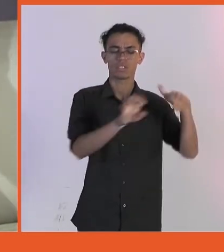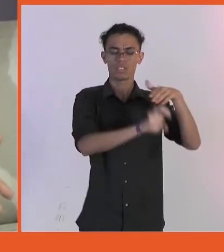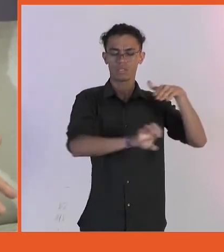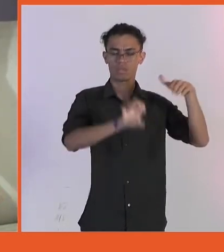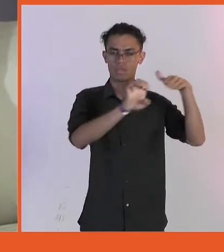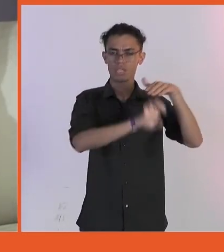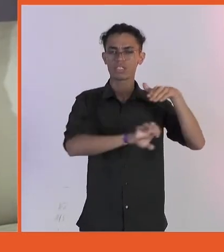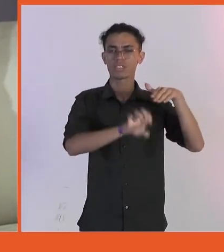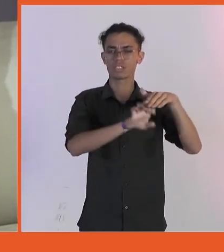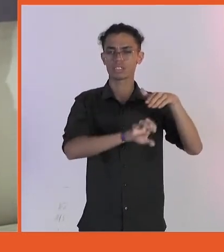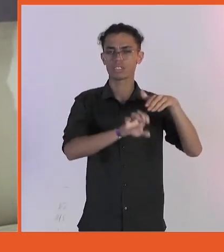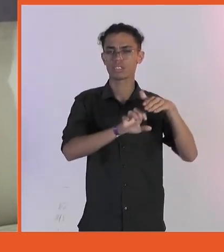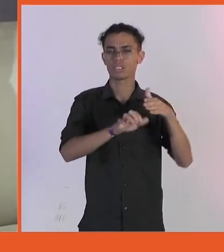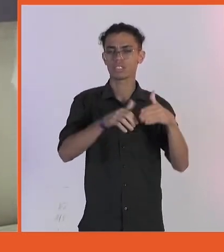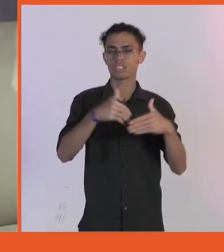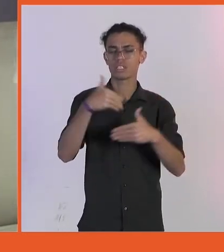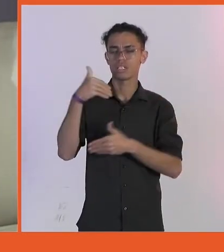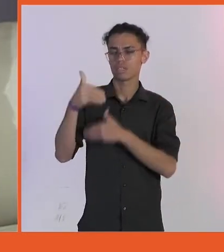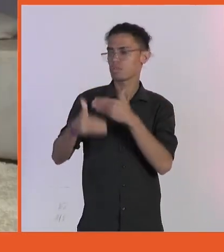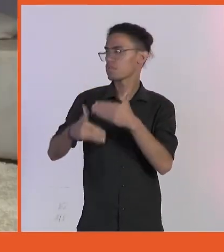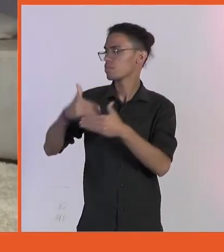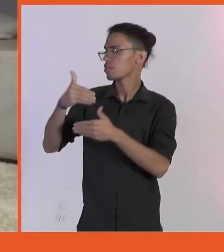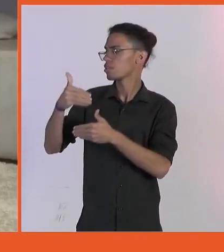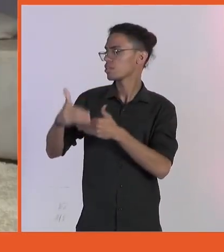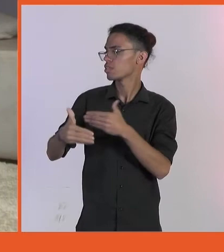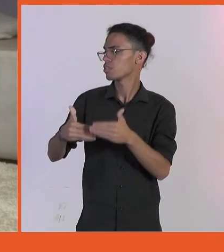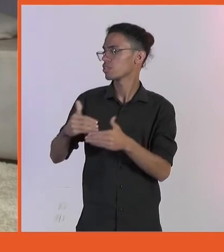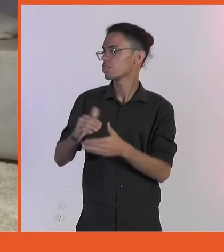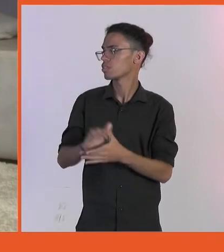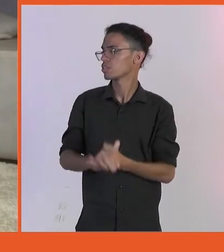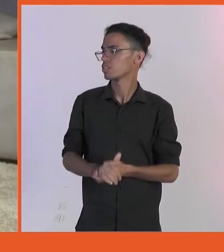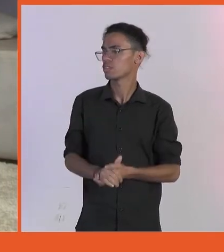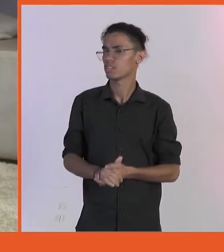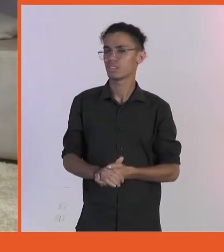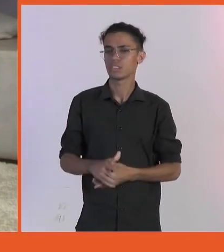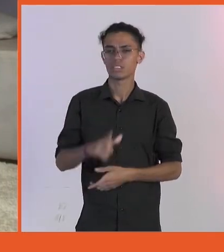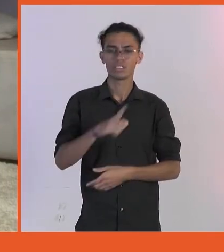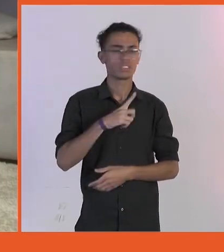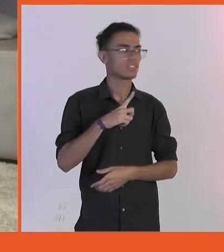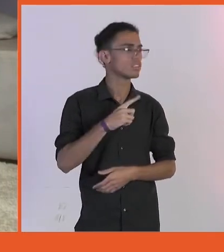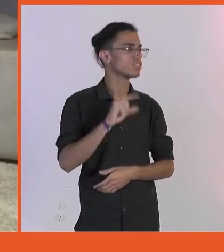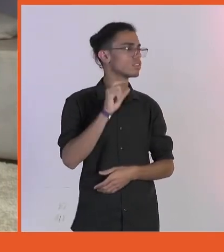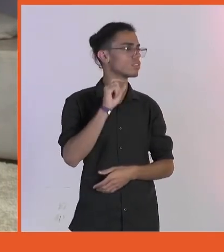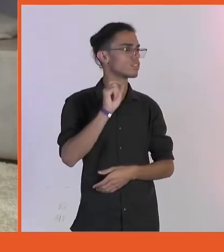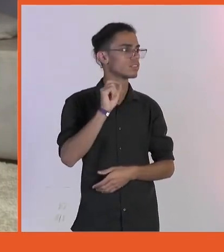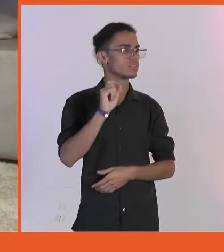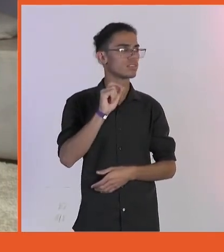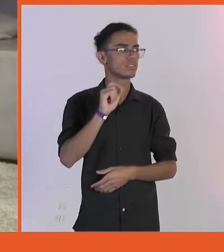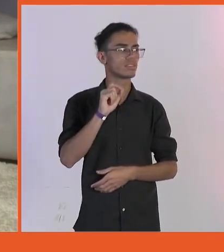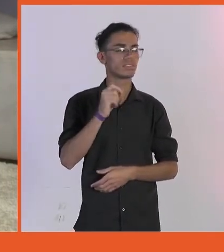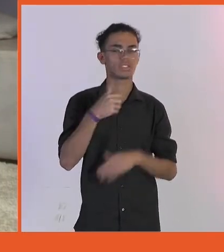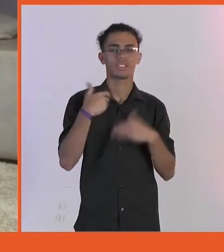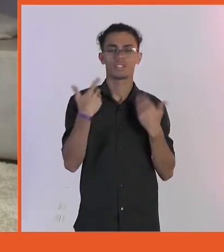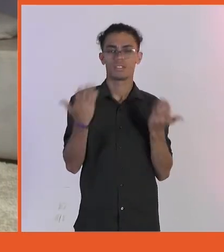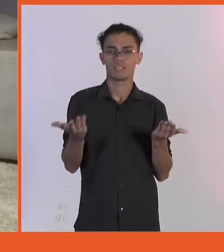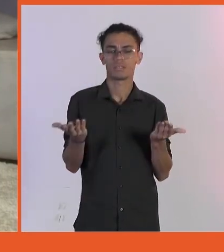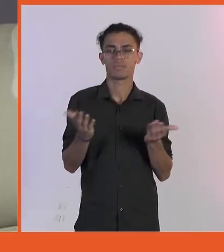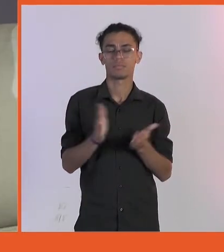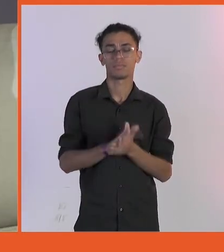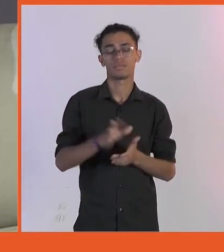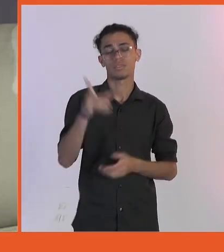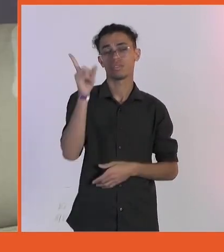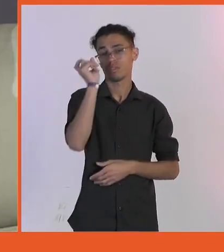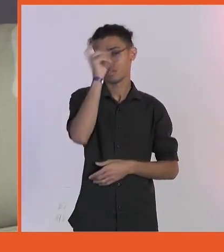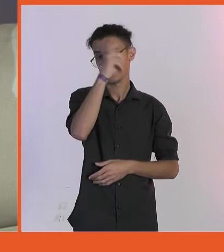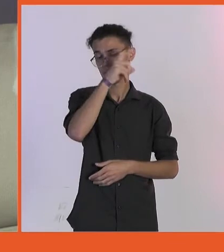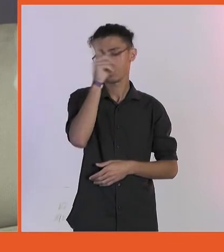gente... Como é que faz? Não tem CEO, ideia. CEO de e-mail. Criador Isso. de conteúdo não, CEO de e-mail. Então, assim, foi difícil,